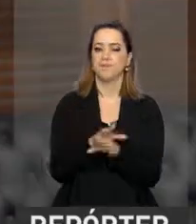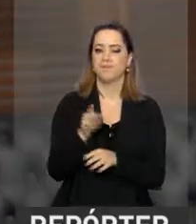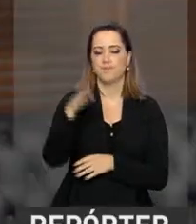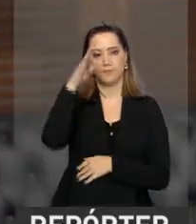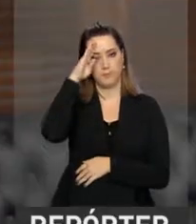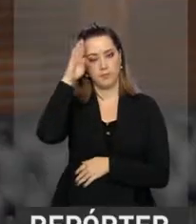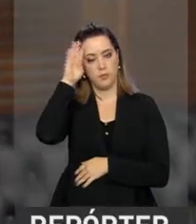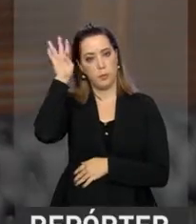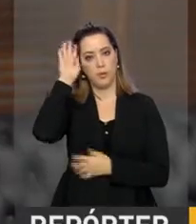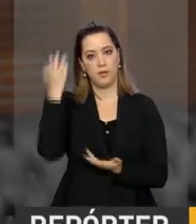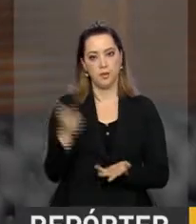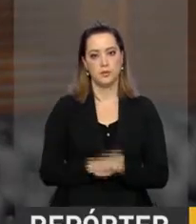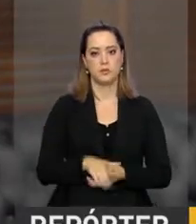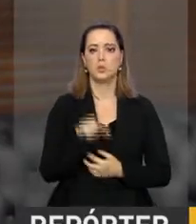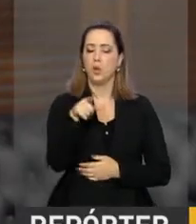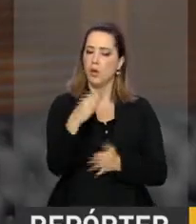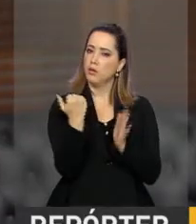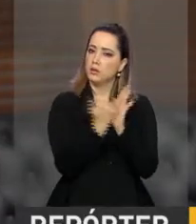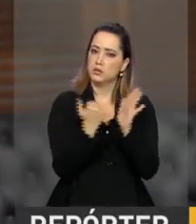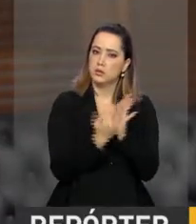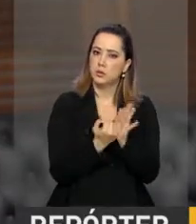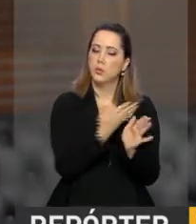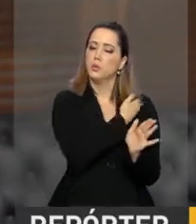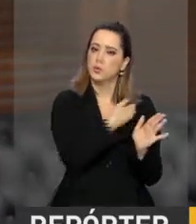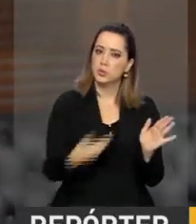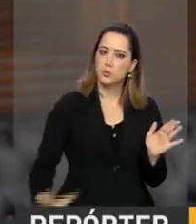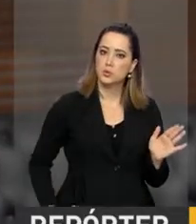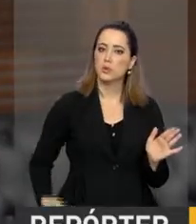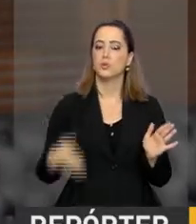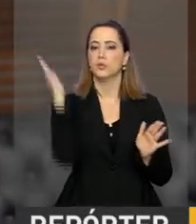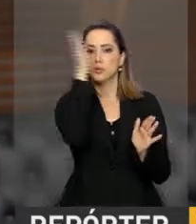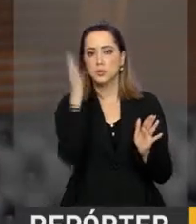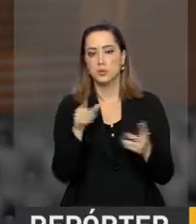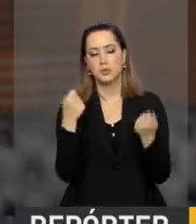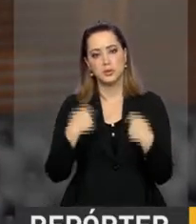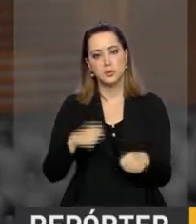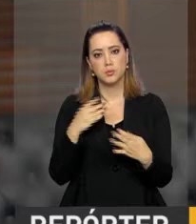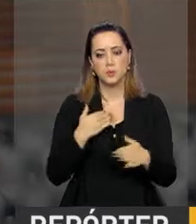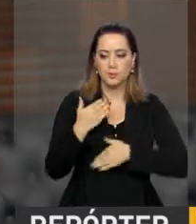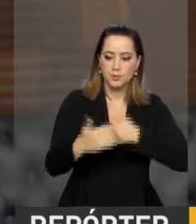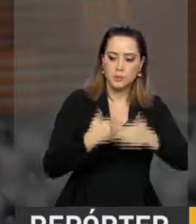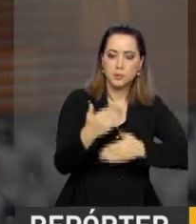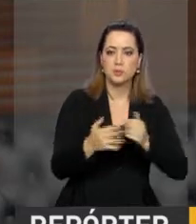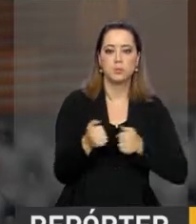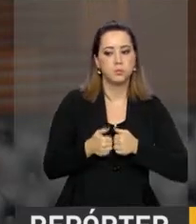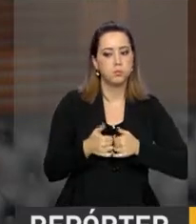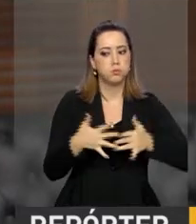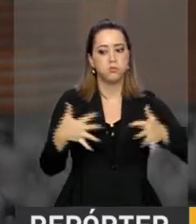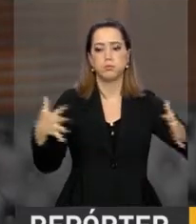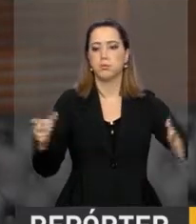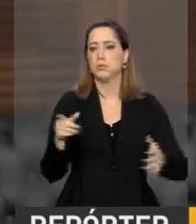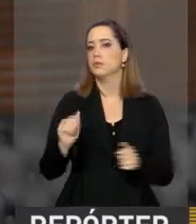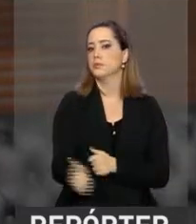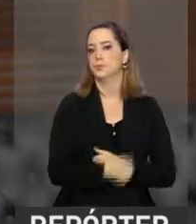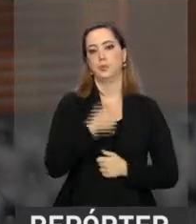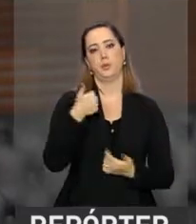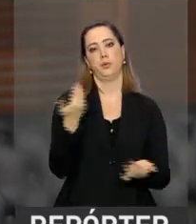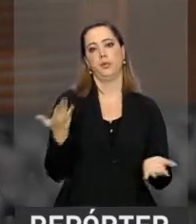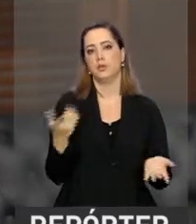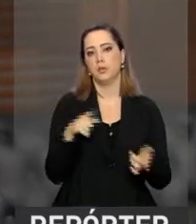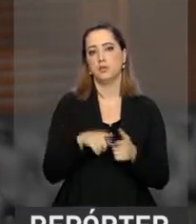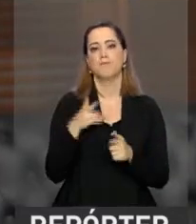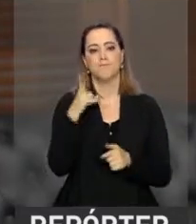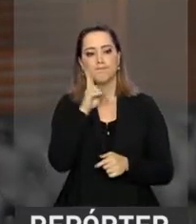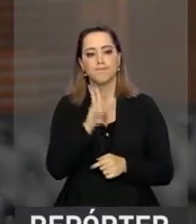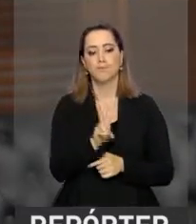São políticas públicas do Estado brasileiro, que precisam ser preservadas ampliadas e melhoradas. Essa é a